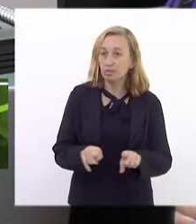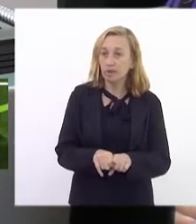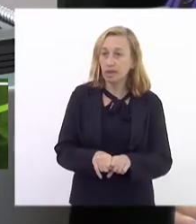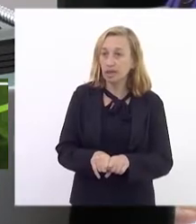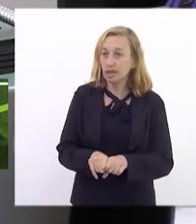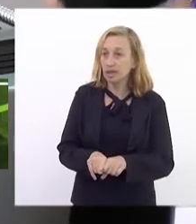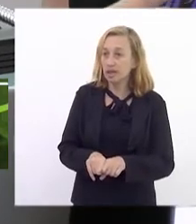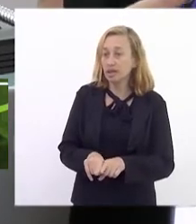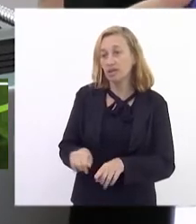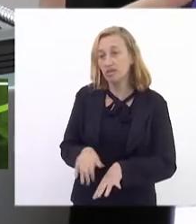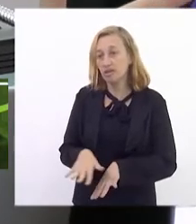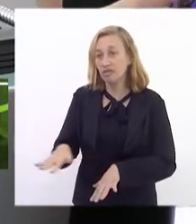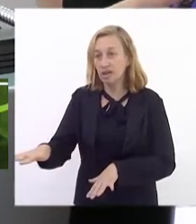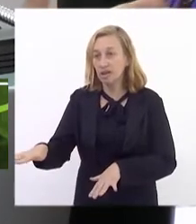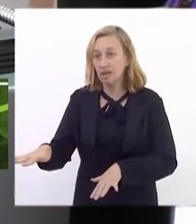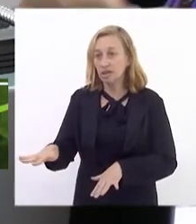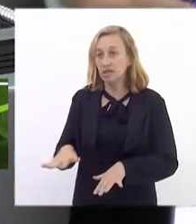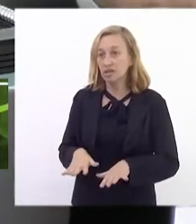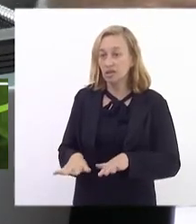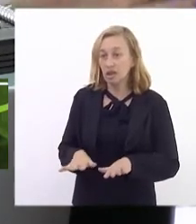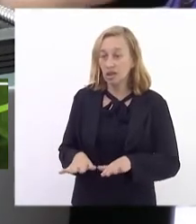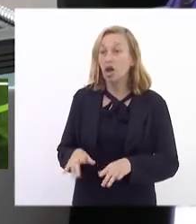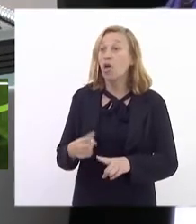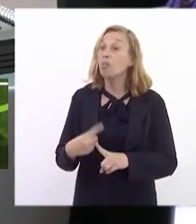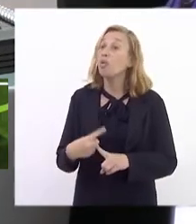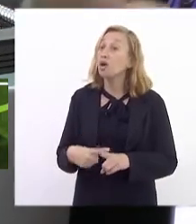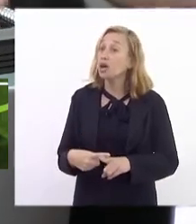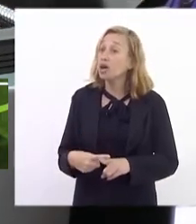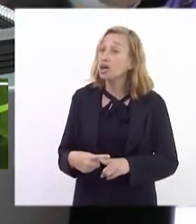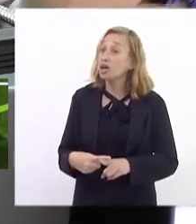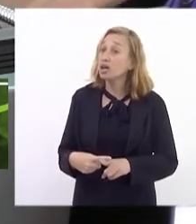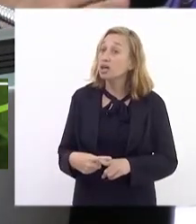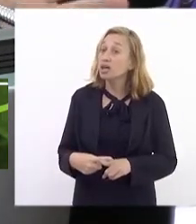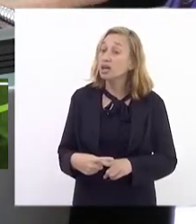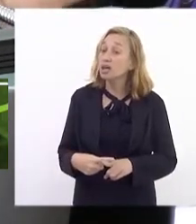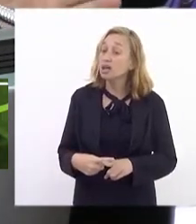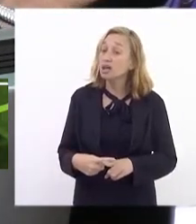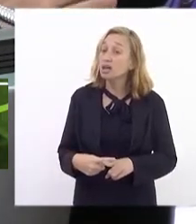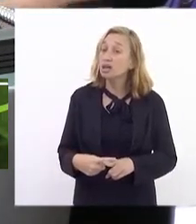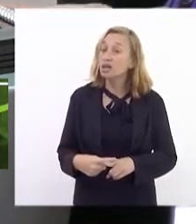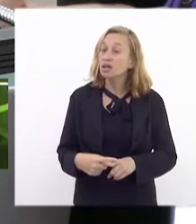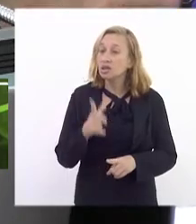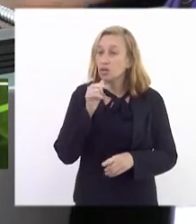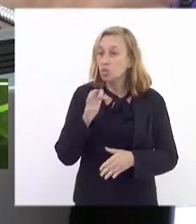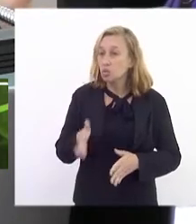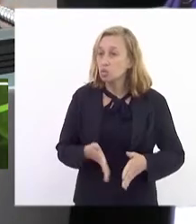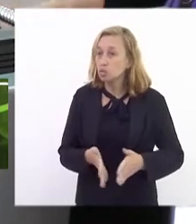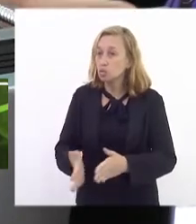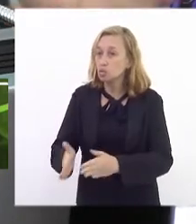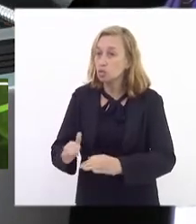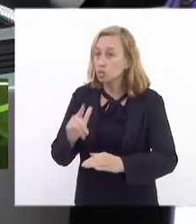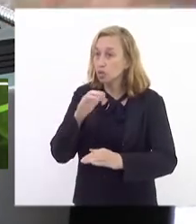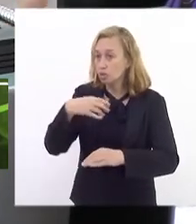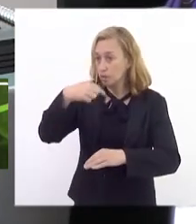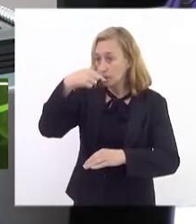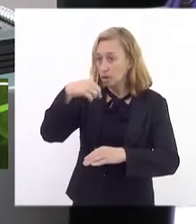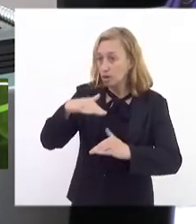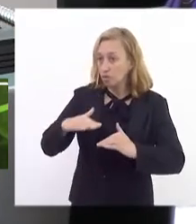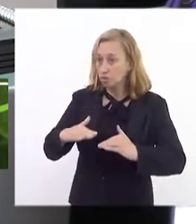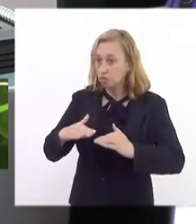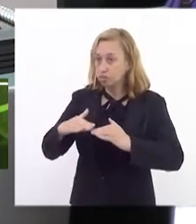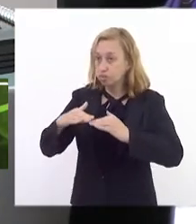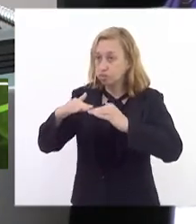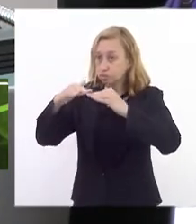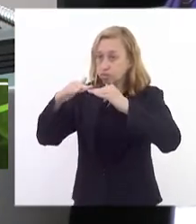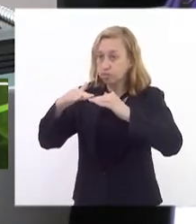Jacarezinho. Vou imaginar, né? Até porque são altos os rios que desembocam, né? quase na foz